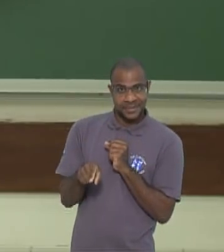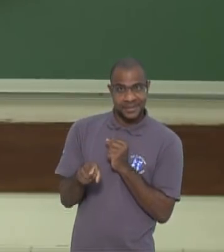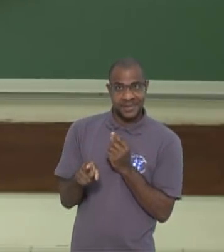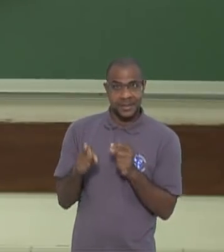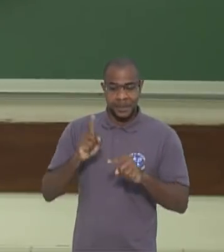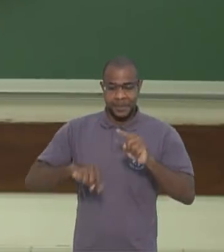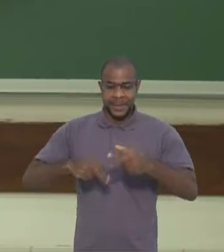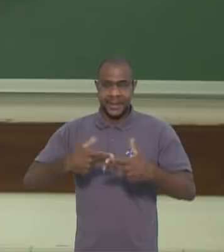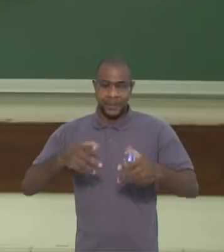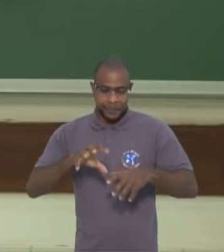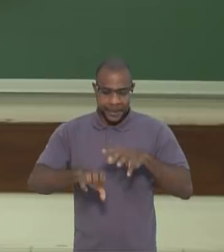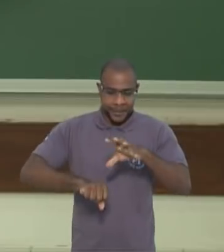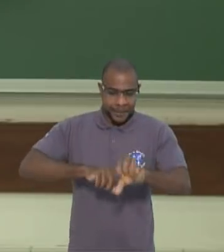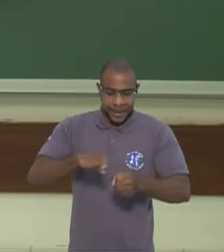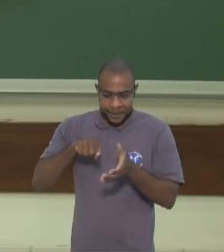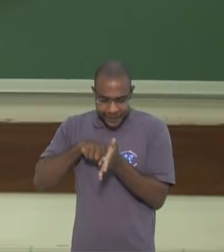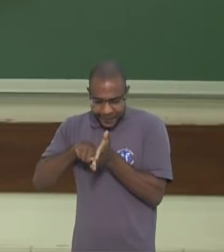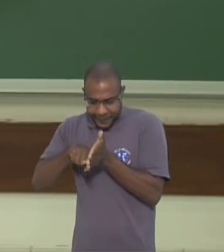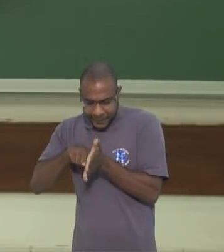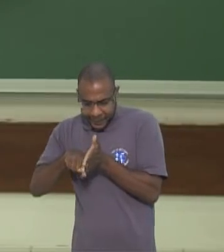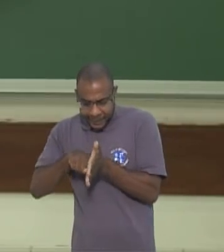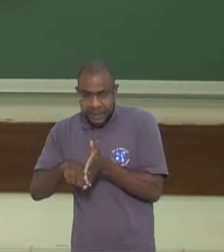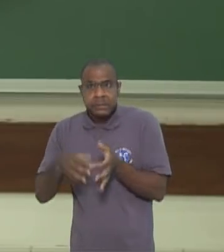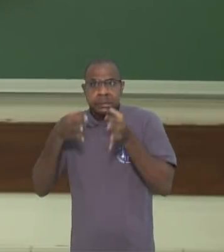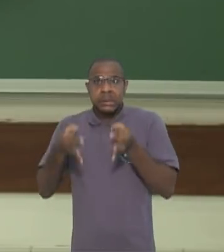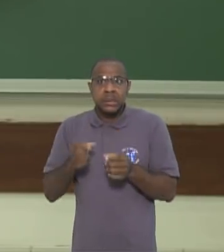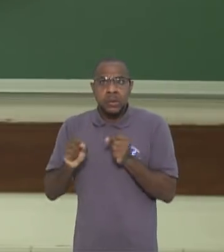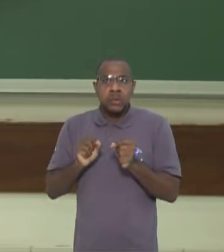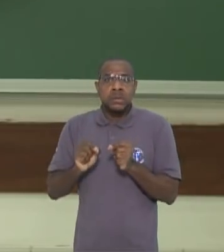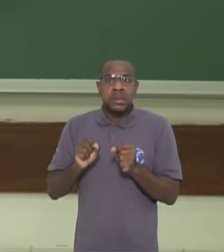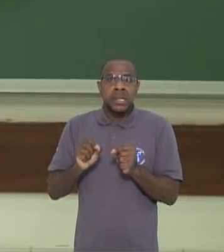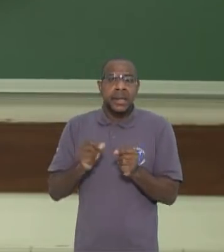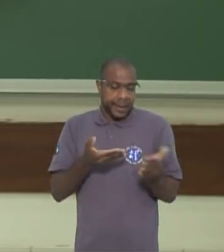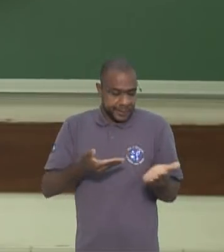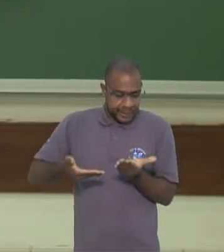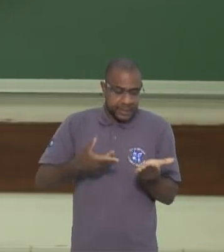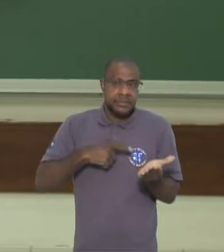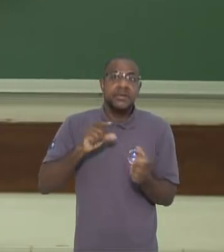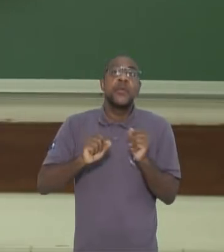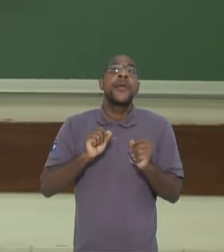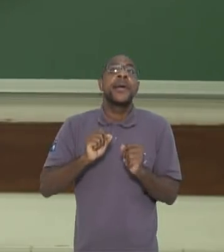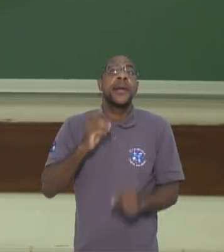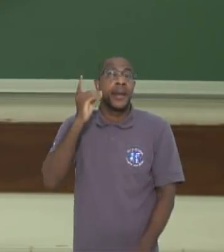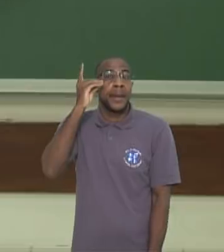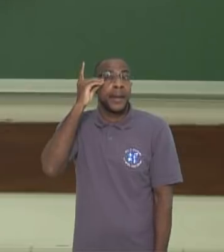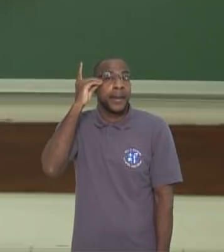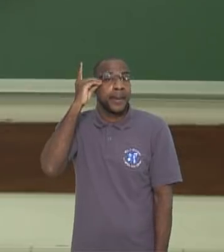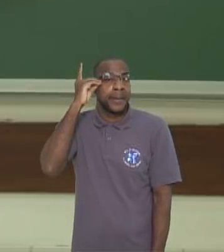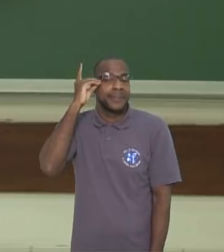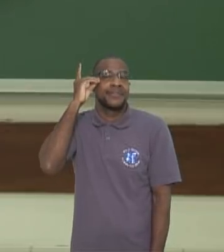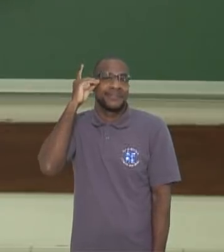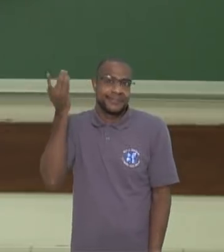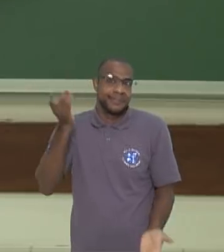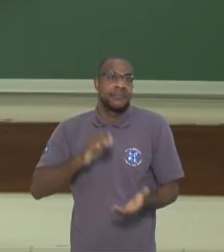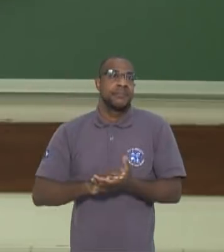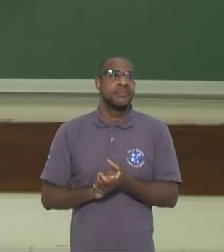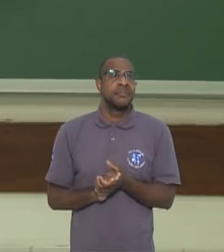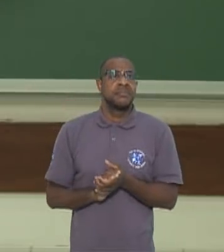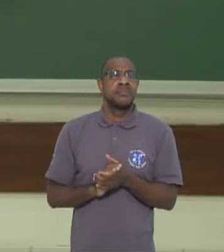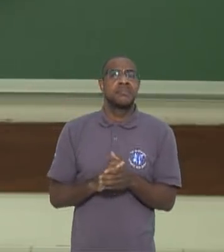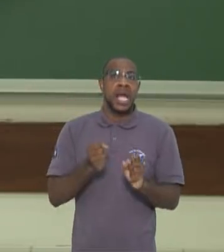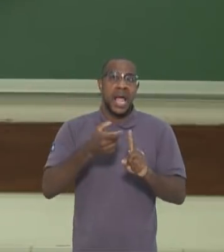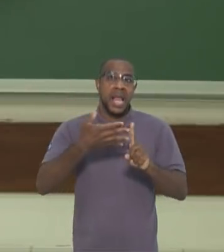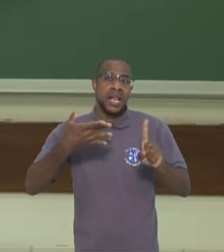desconfiaram pelo formato do osso e confirmaram que a criança tinha síndrome de Down. E aqui na notícia já está dizendo pra gente que síndrome de Down